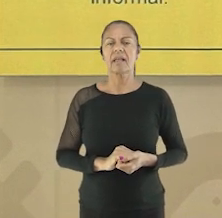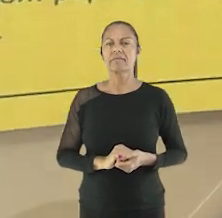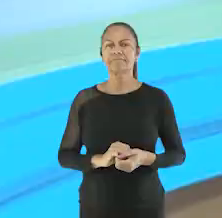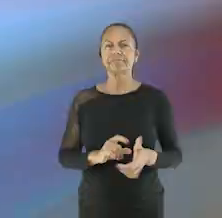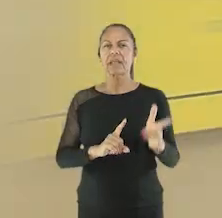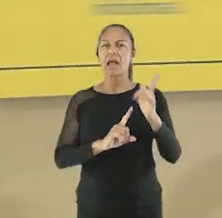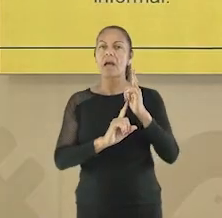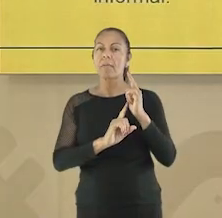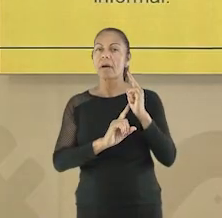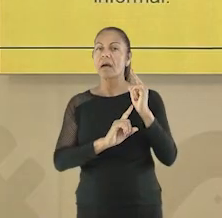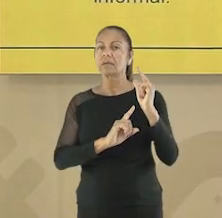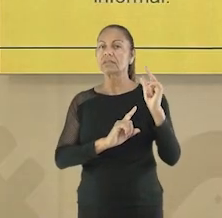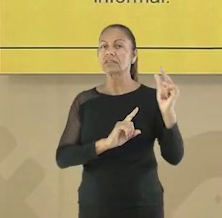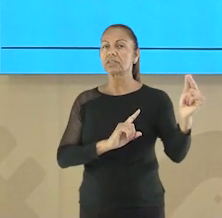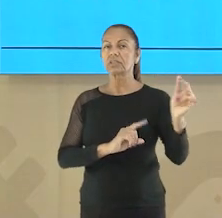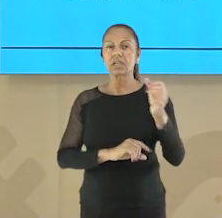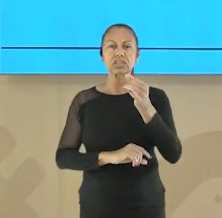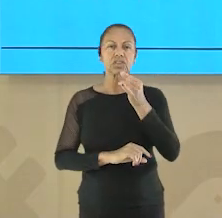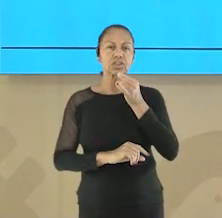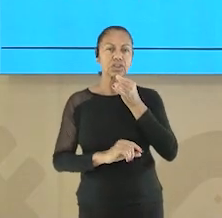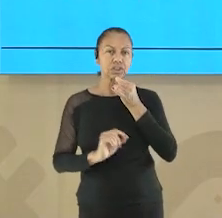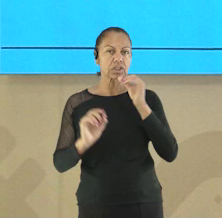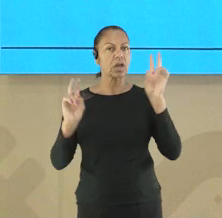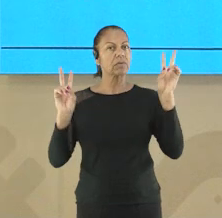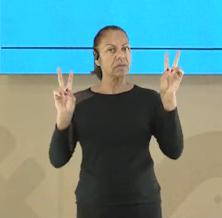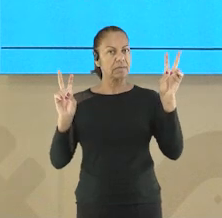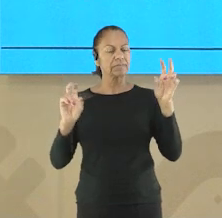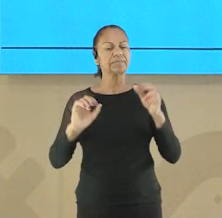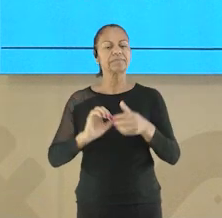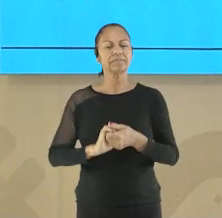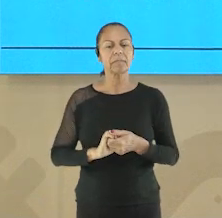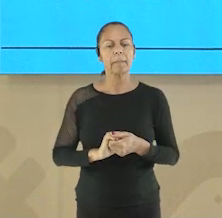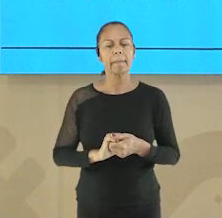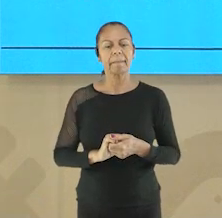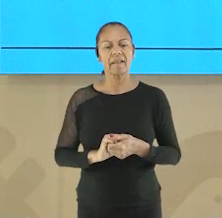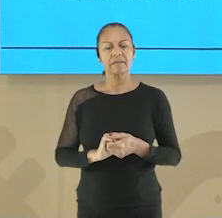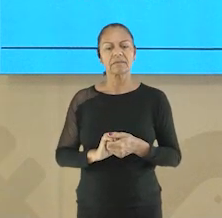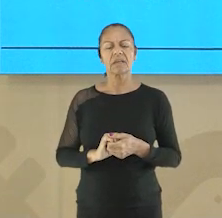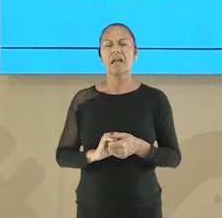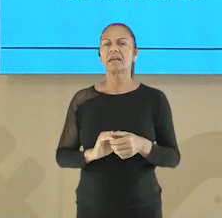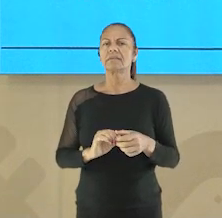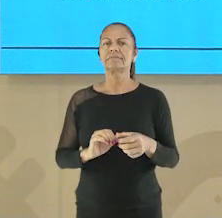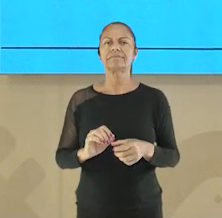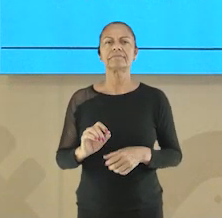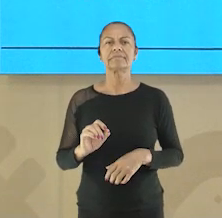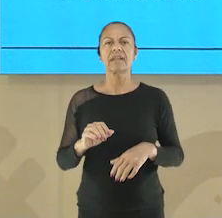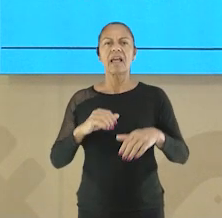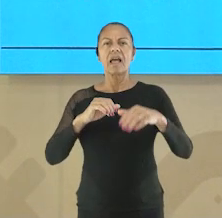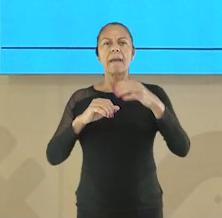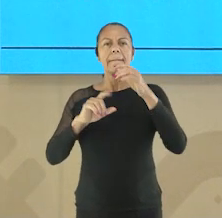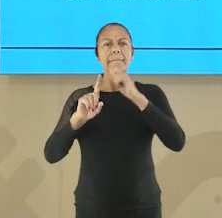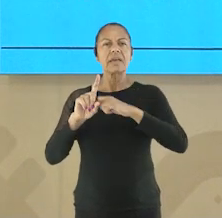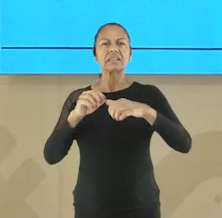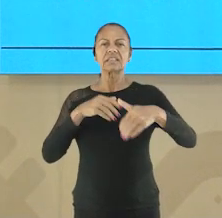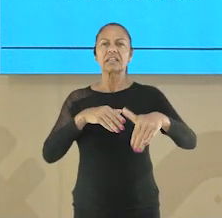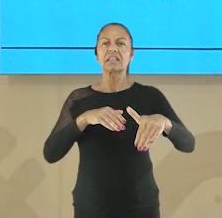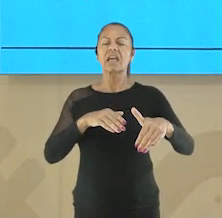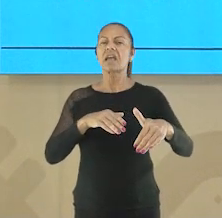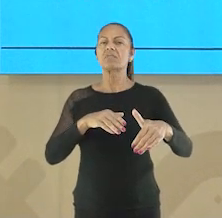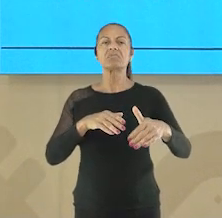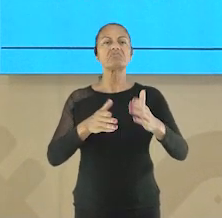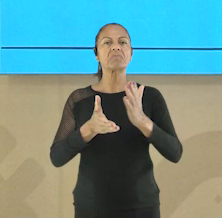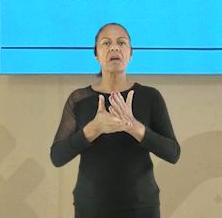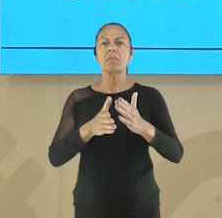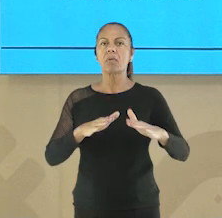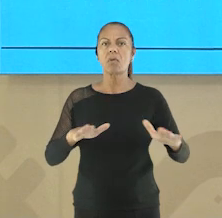cordel? Vamos ler juntos esse trecho de A Triste Partida, do autor Patativa do Assaré.